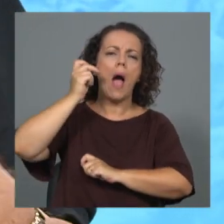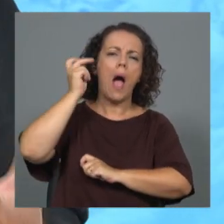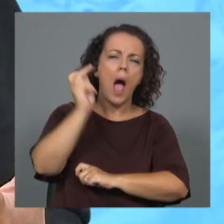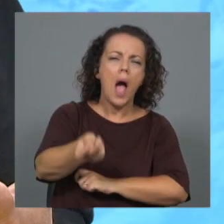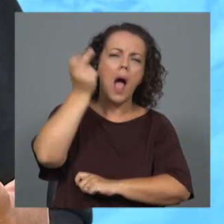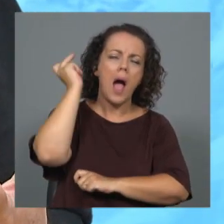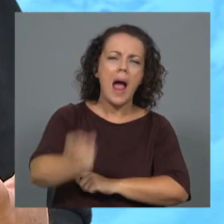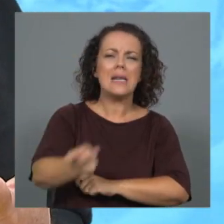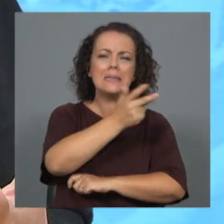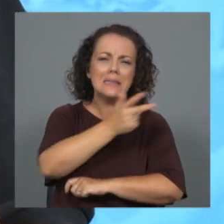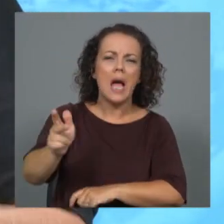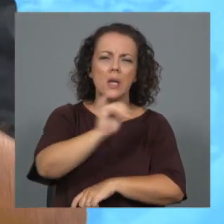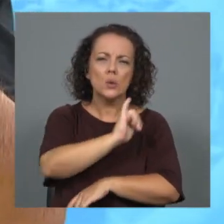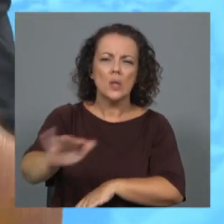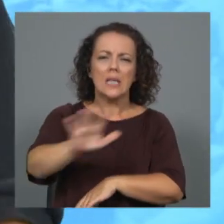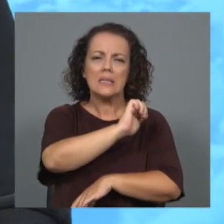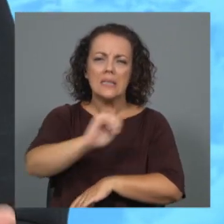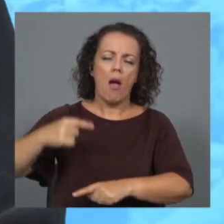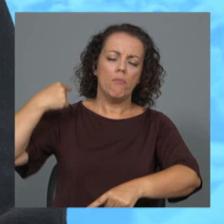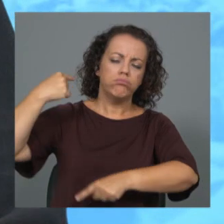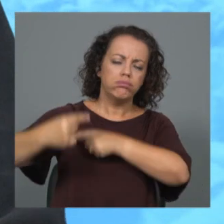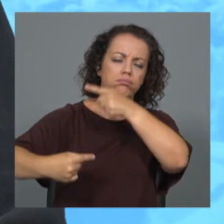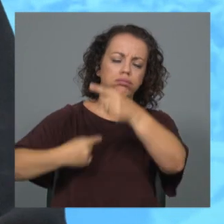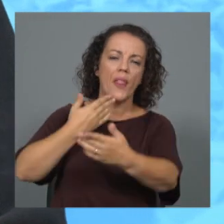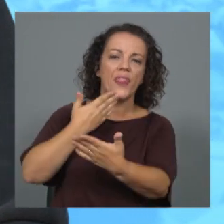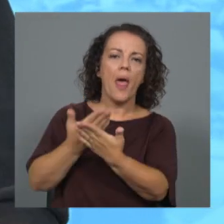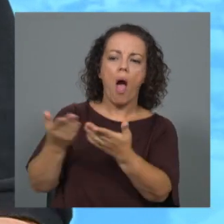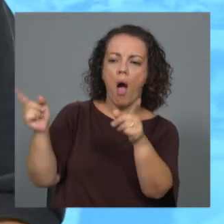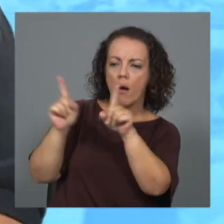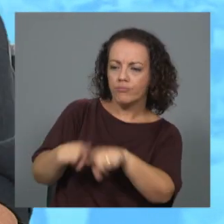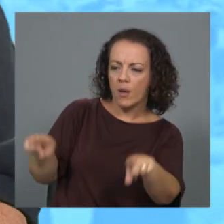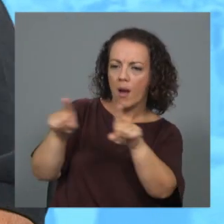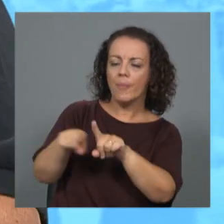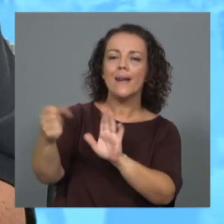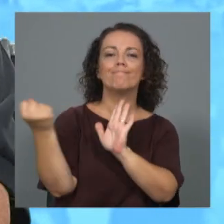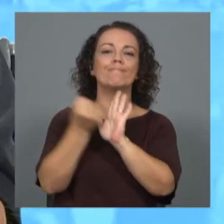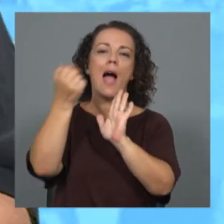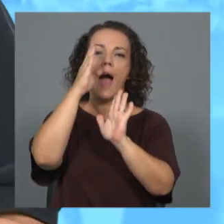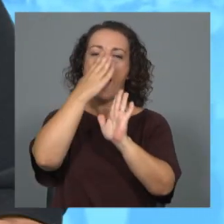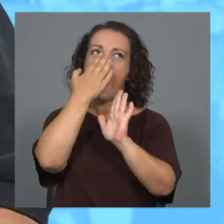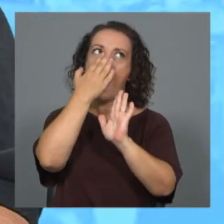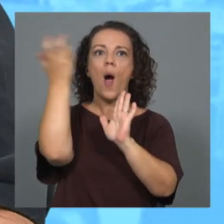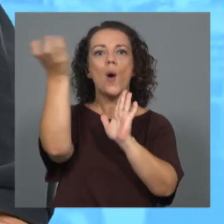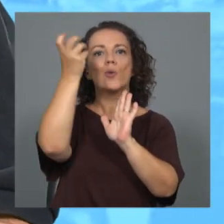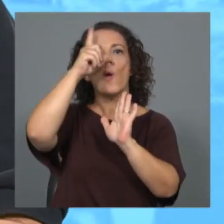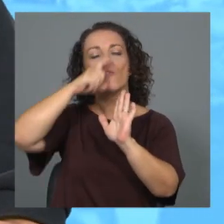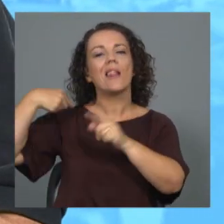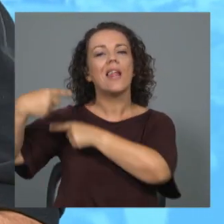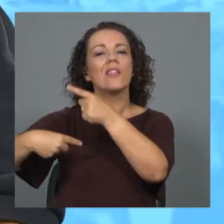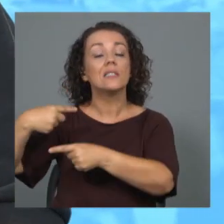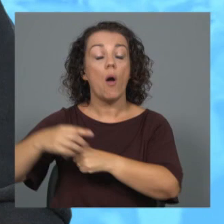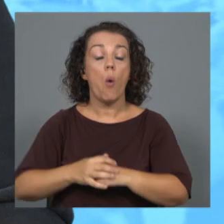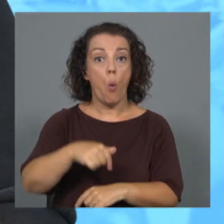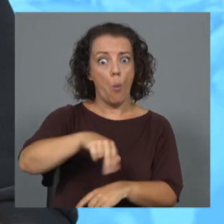configurando em tradições religiosas. E dar voz a essas tradições, mesmo que em Portugal muitas delas sejam minoritárias,